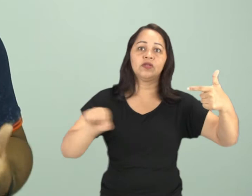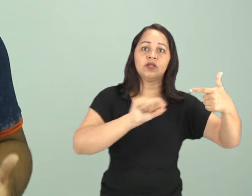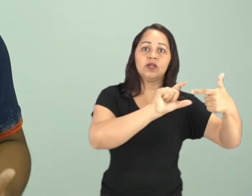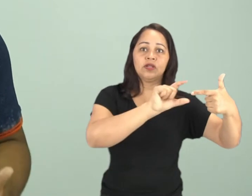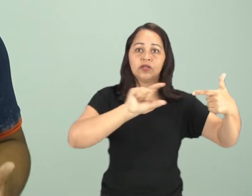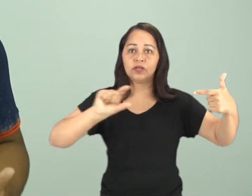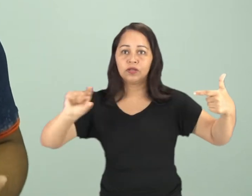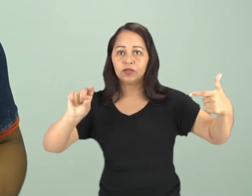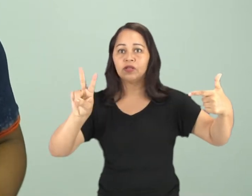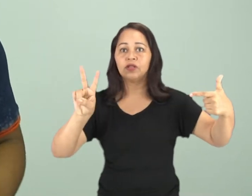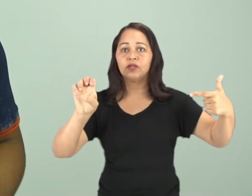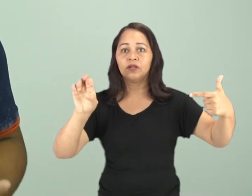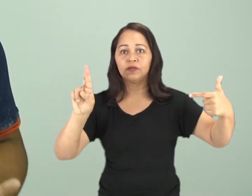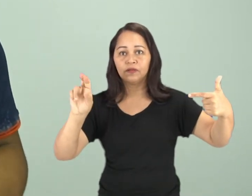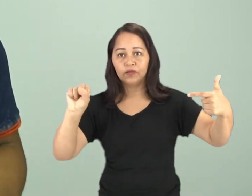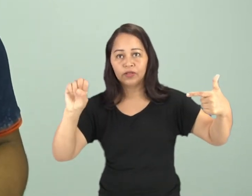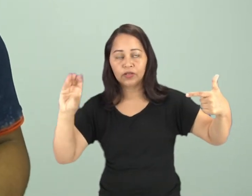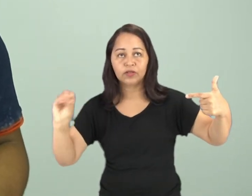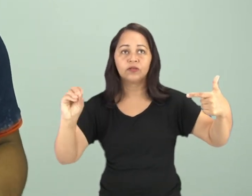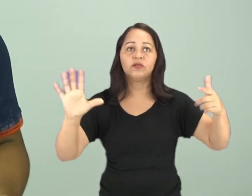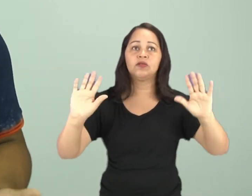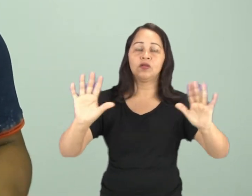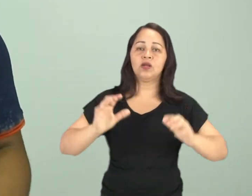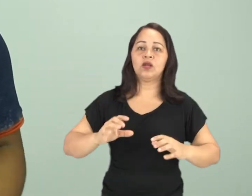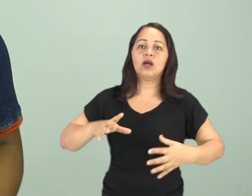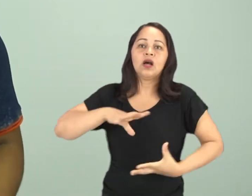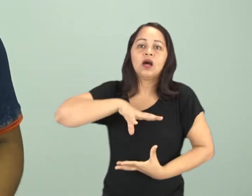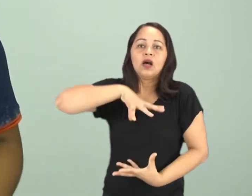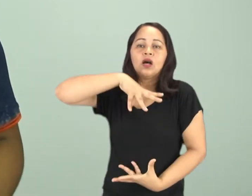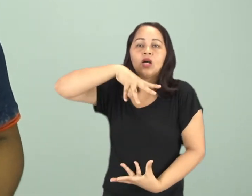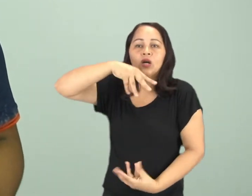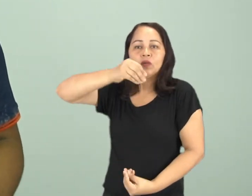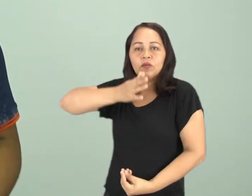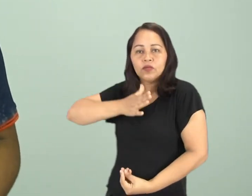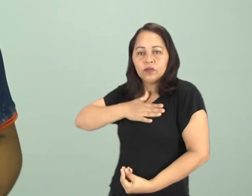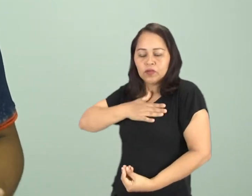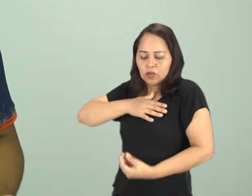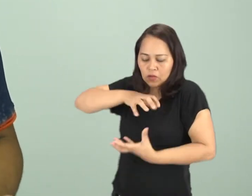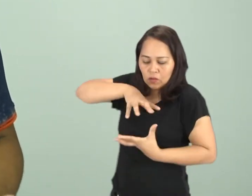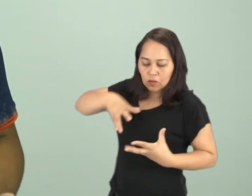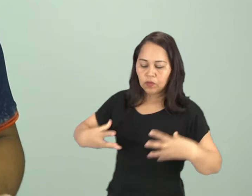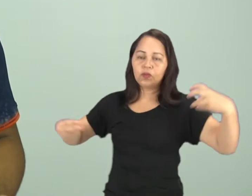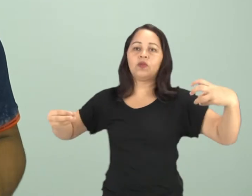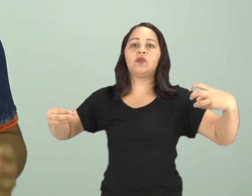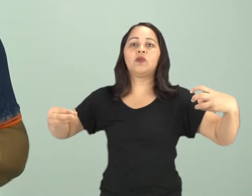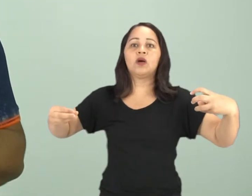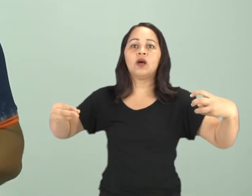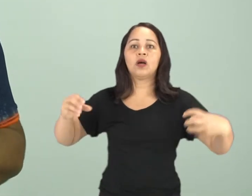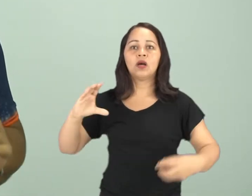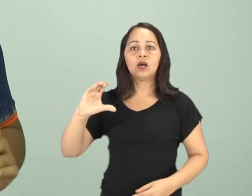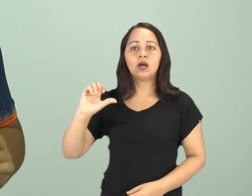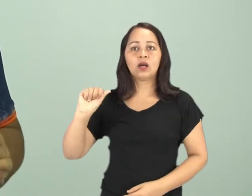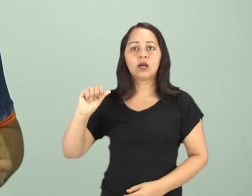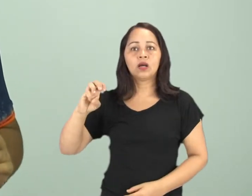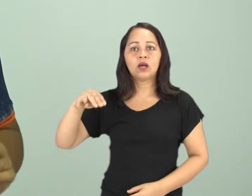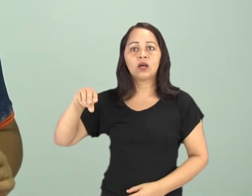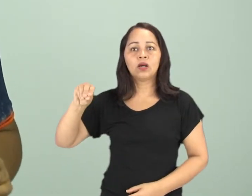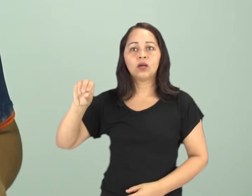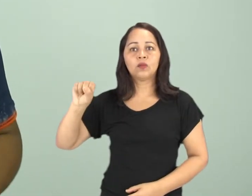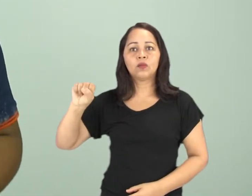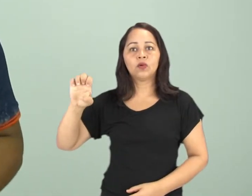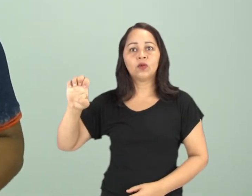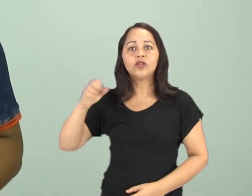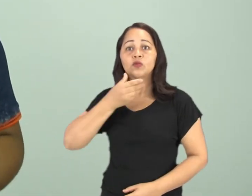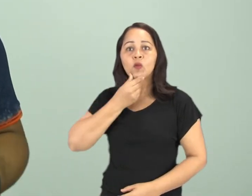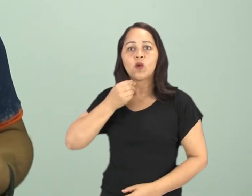assim sucessivamente. Exemplo, Alma minha gentil que te partistes, de Camões. Isso aí é um verso de um